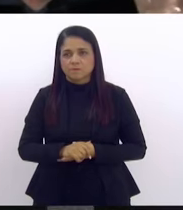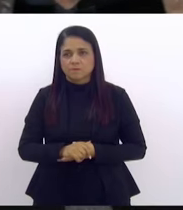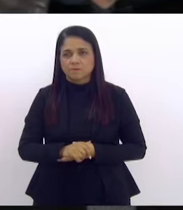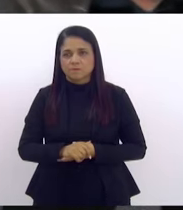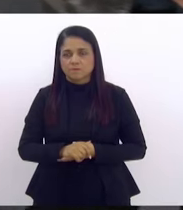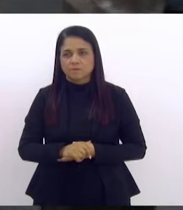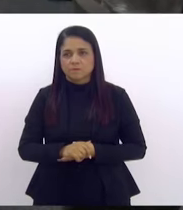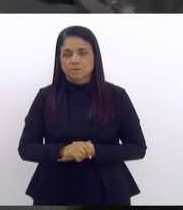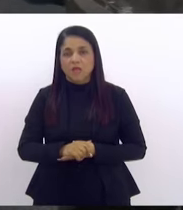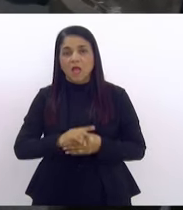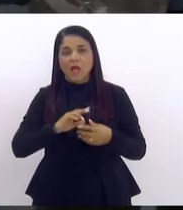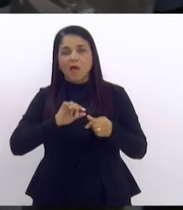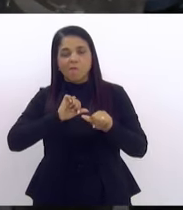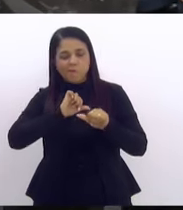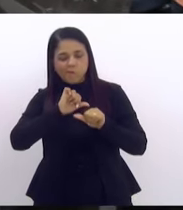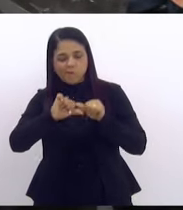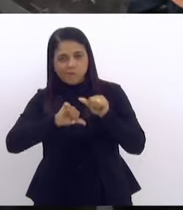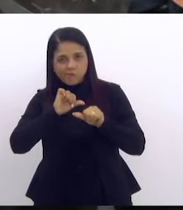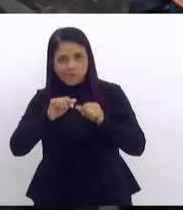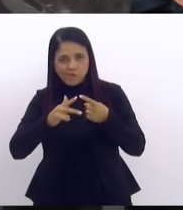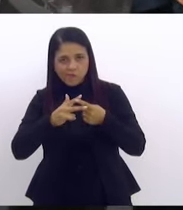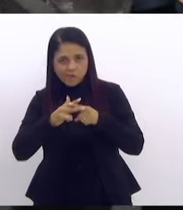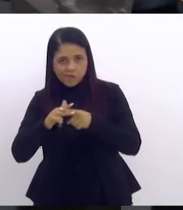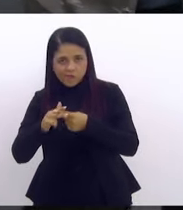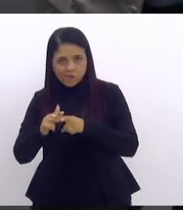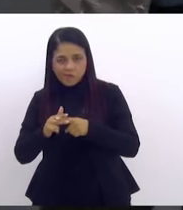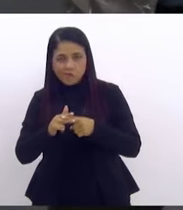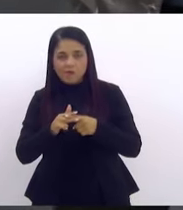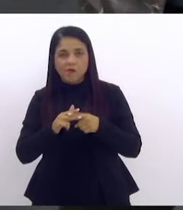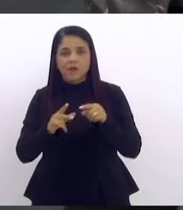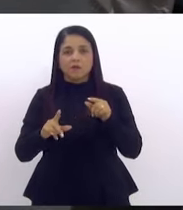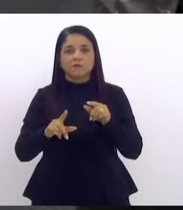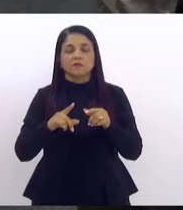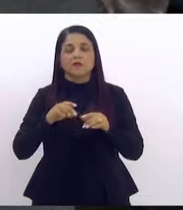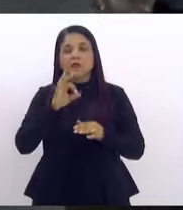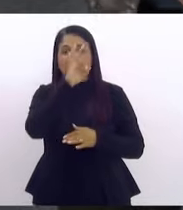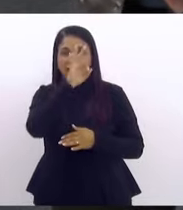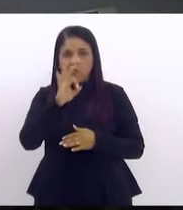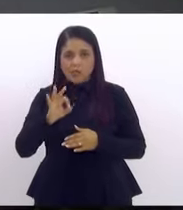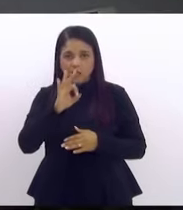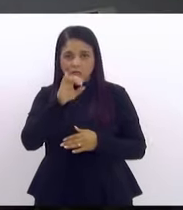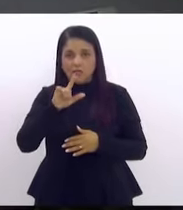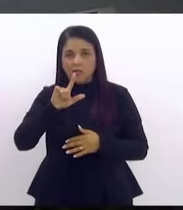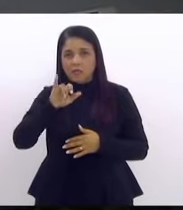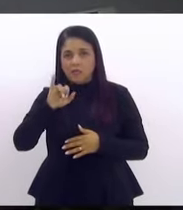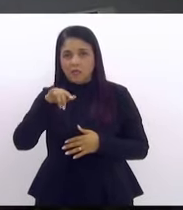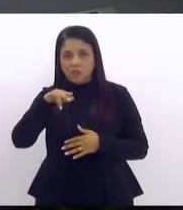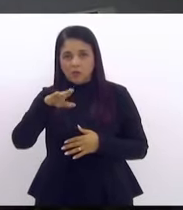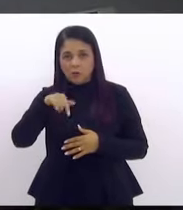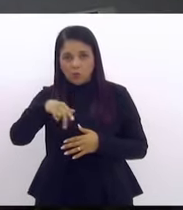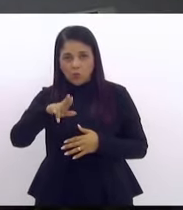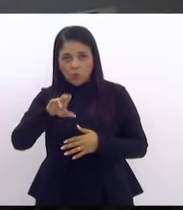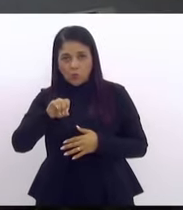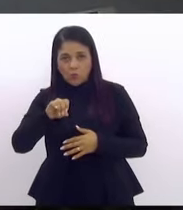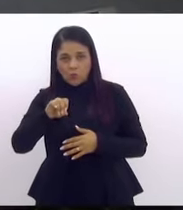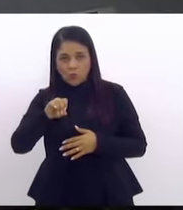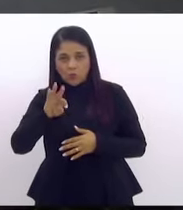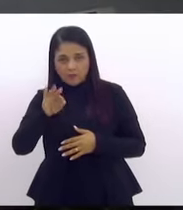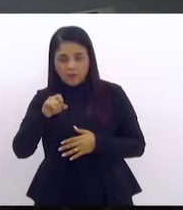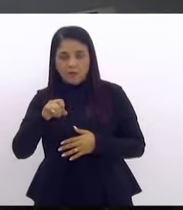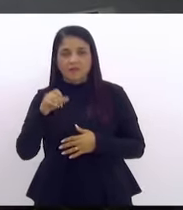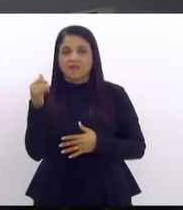a alteração da incidência da alíquota sobre energia acima de